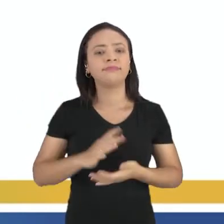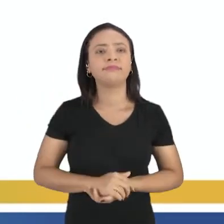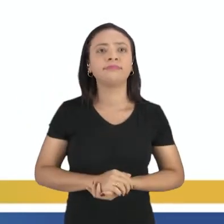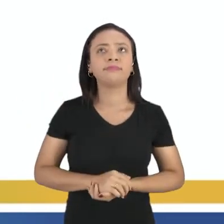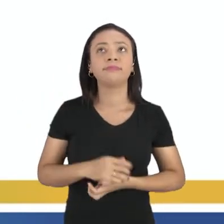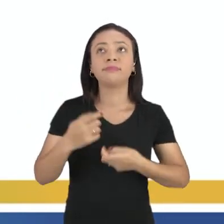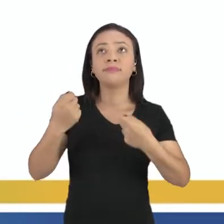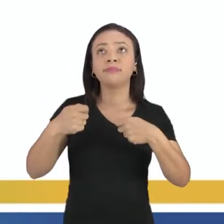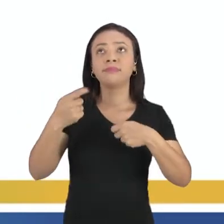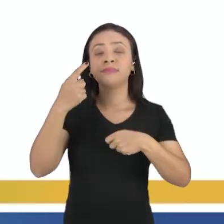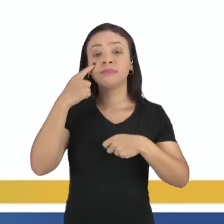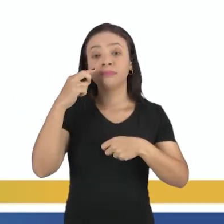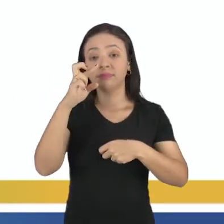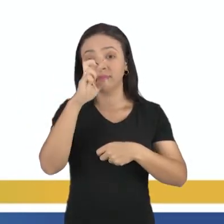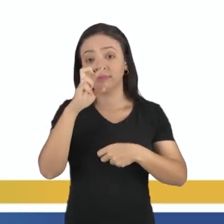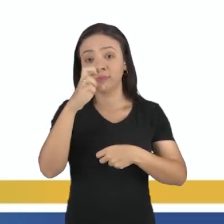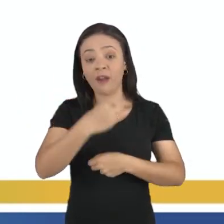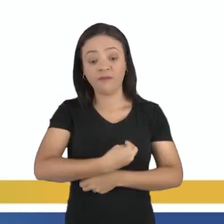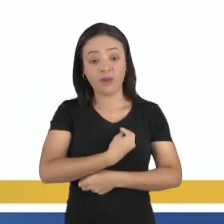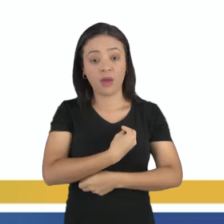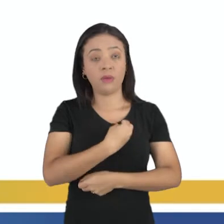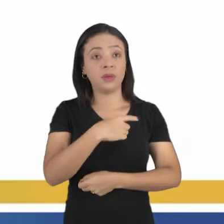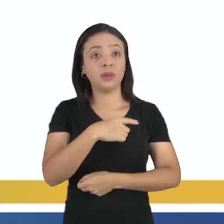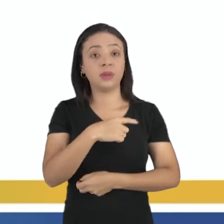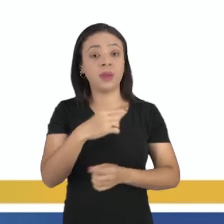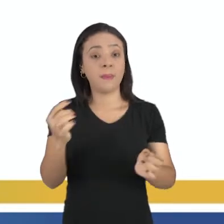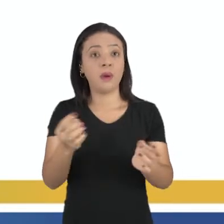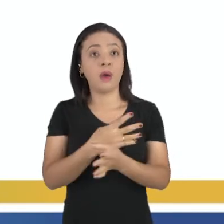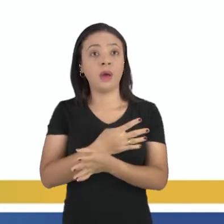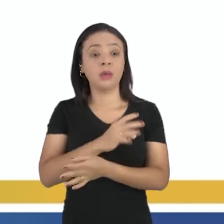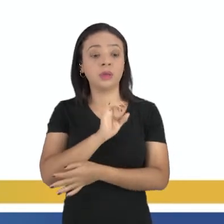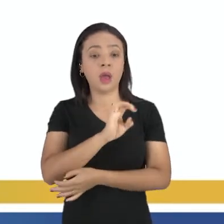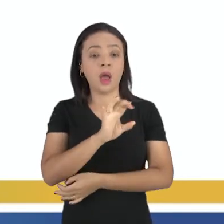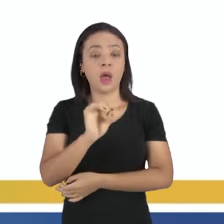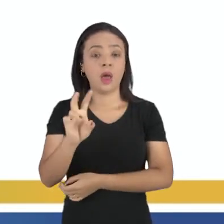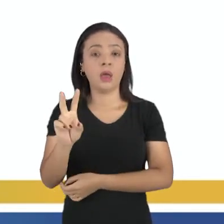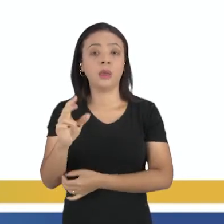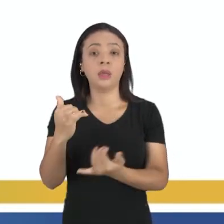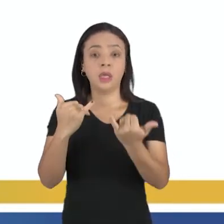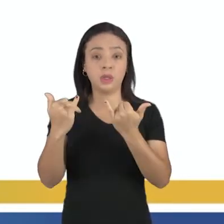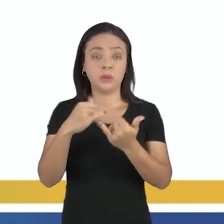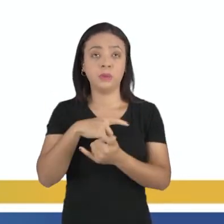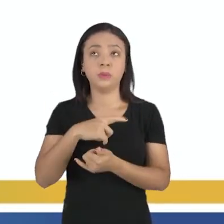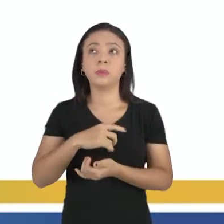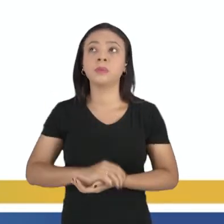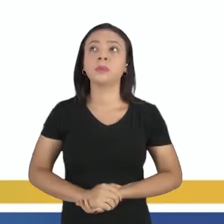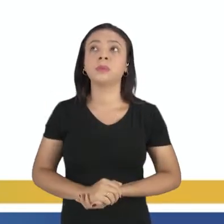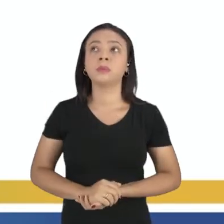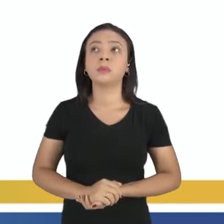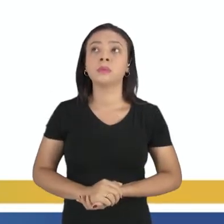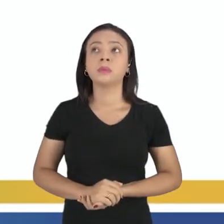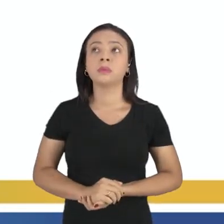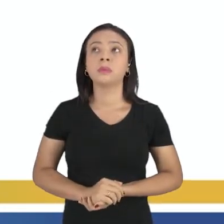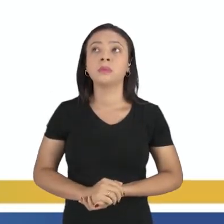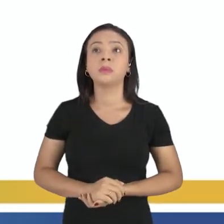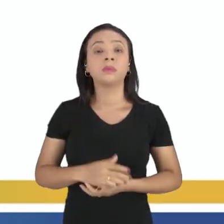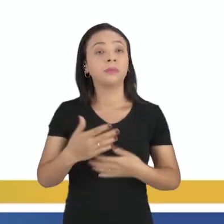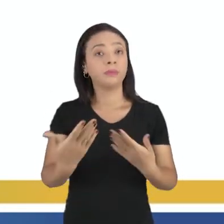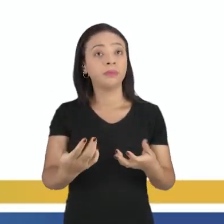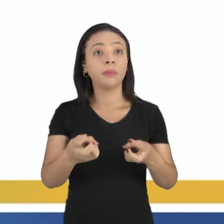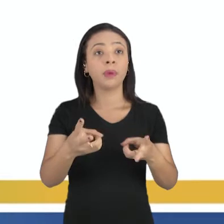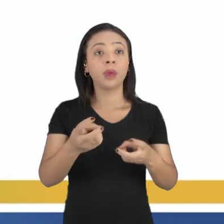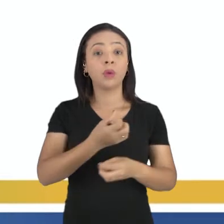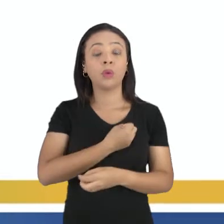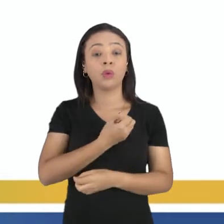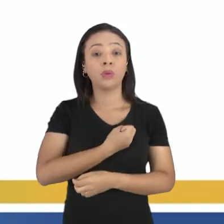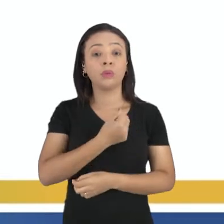precisamos analisar a frequência absoluta de cada um desses valores envolvidos. Perceba que o 16, ele se